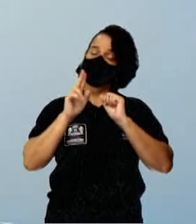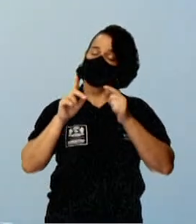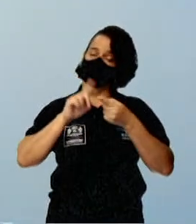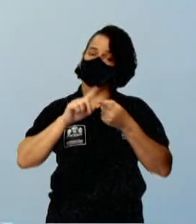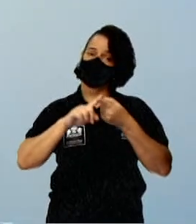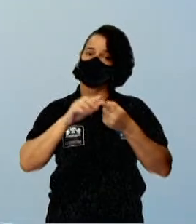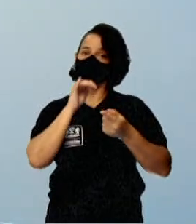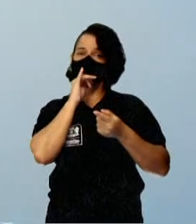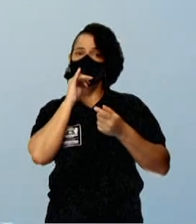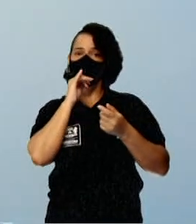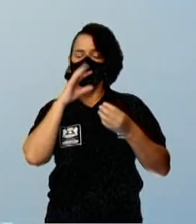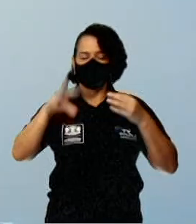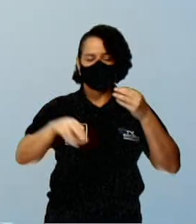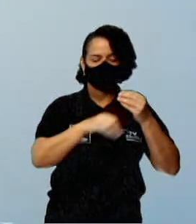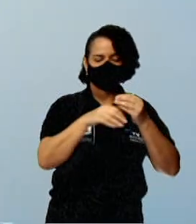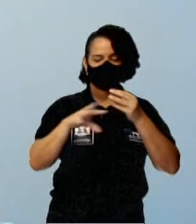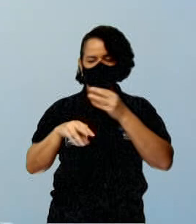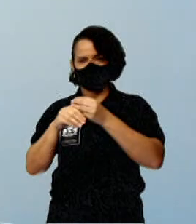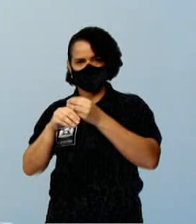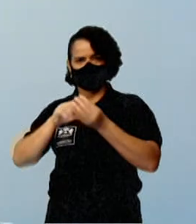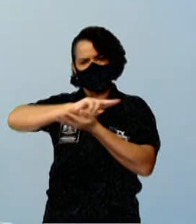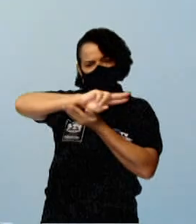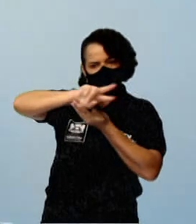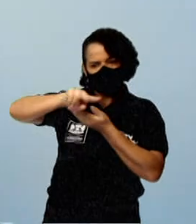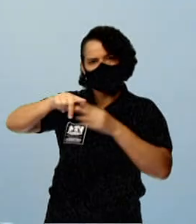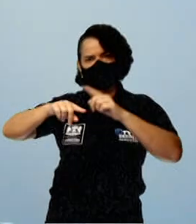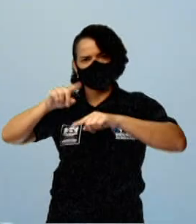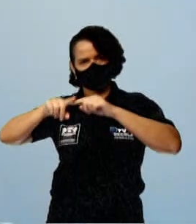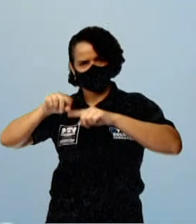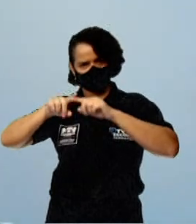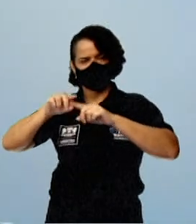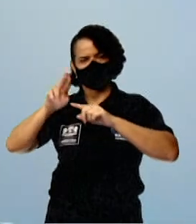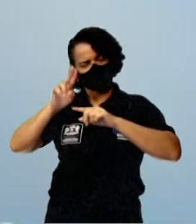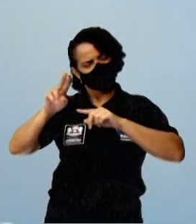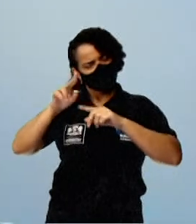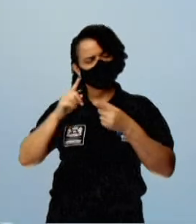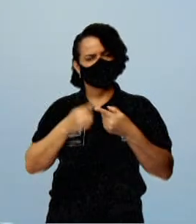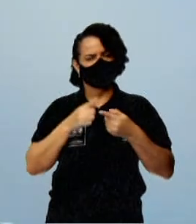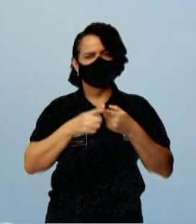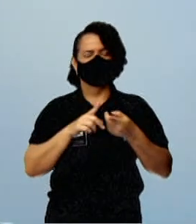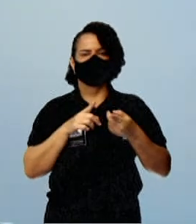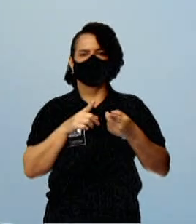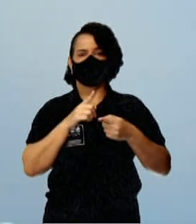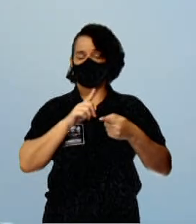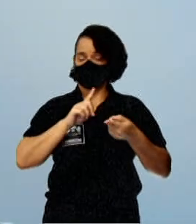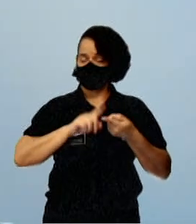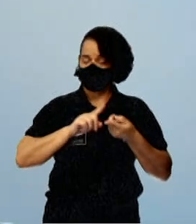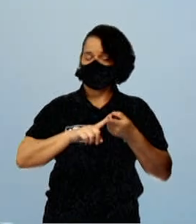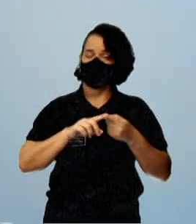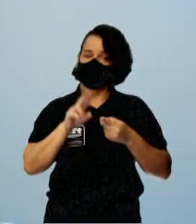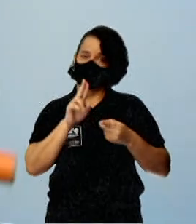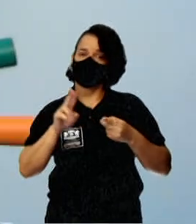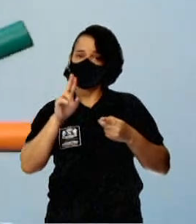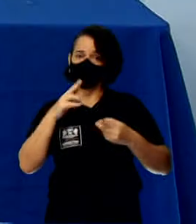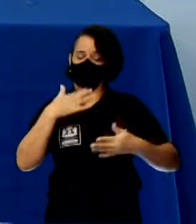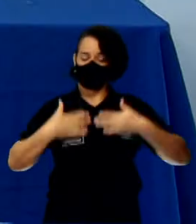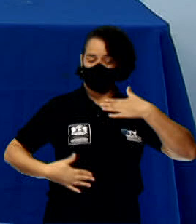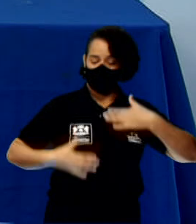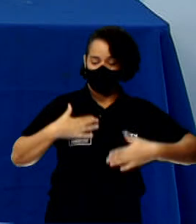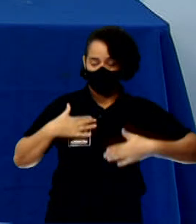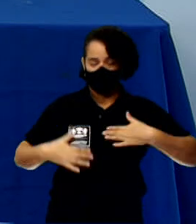exemplo, combinações de instrumentos diferentes para fazer. Posso utilizar gestos corporais, gestos